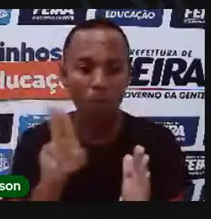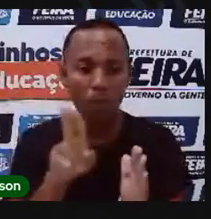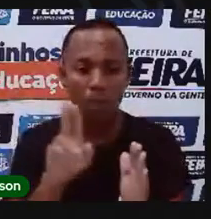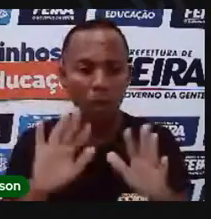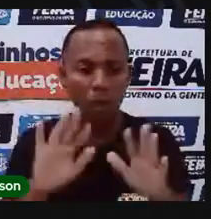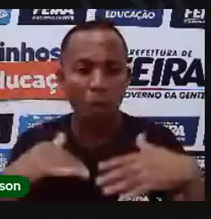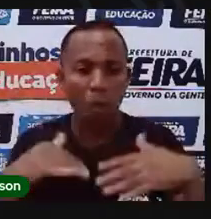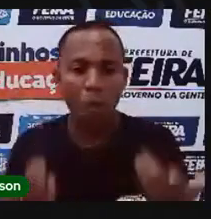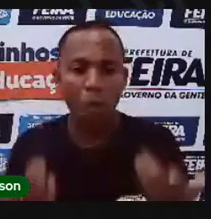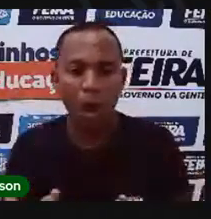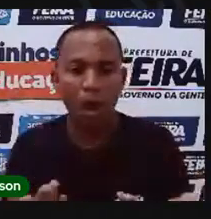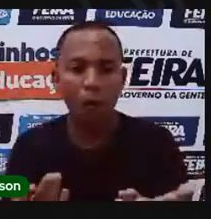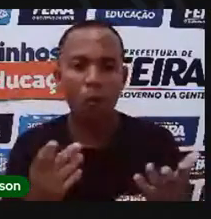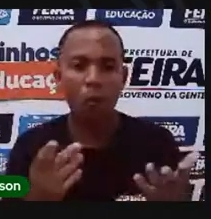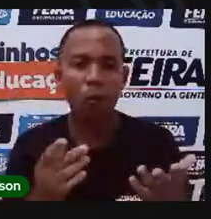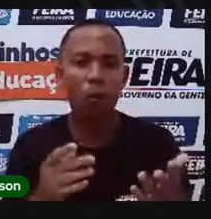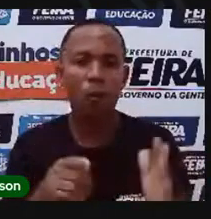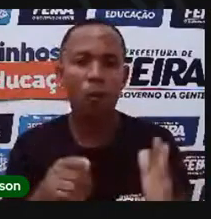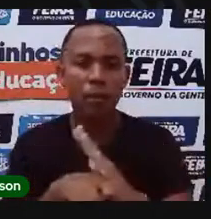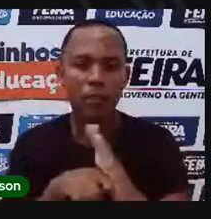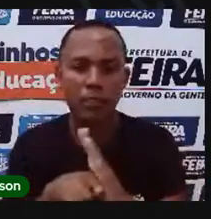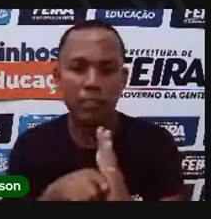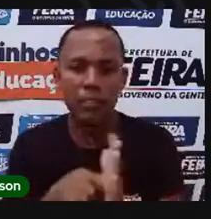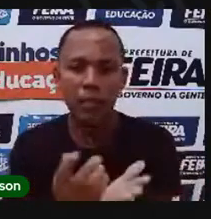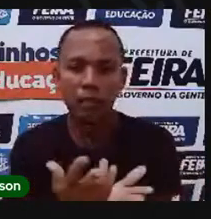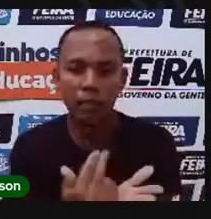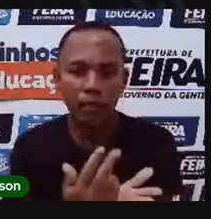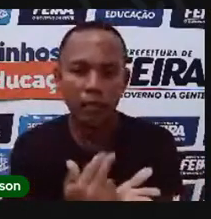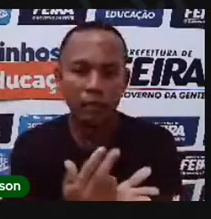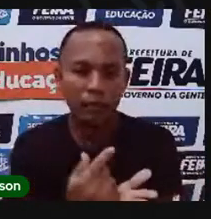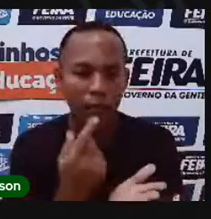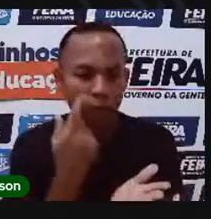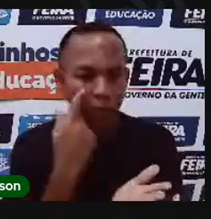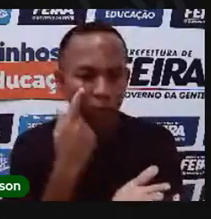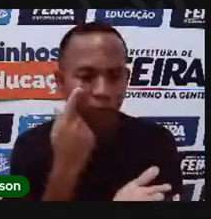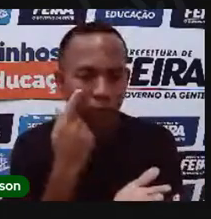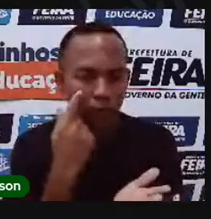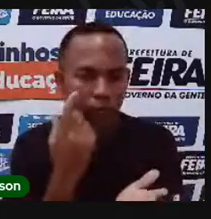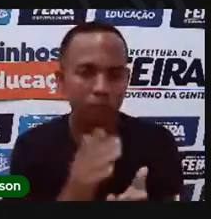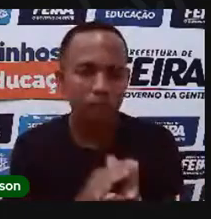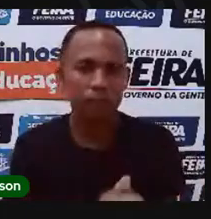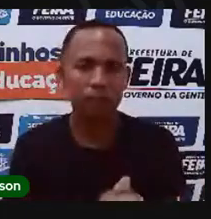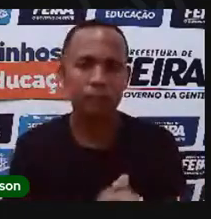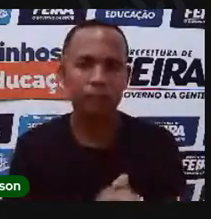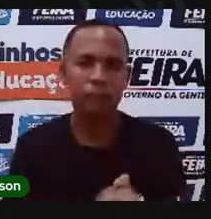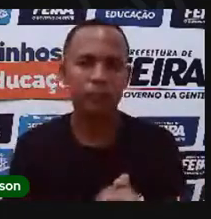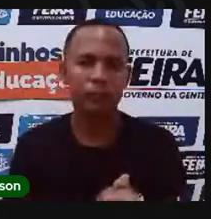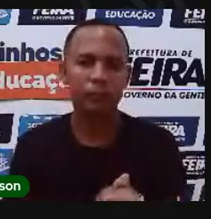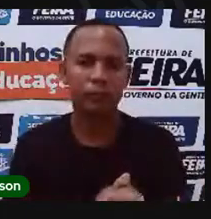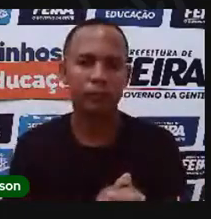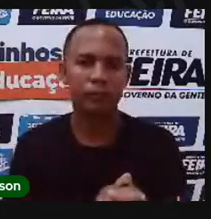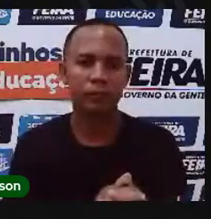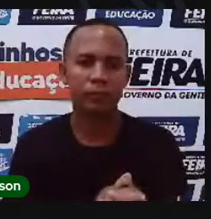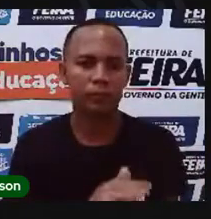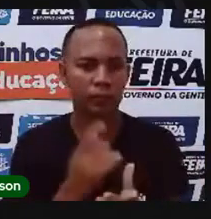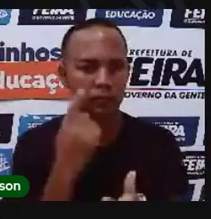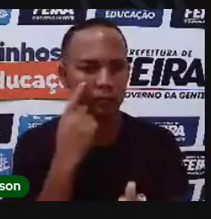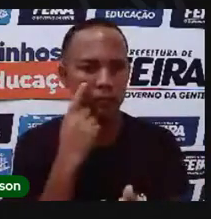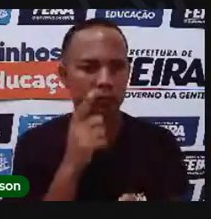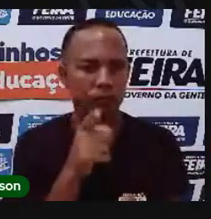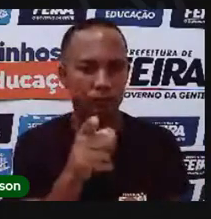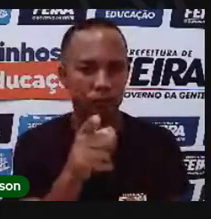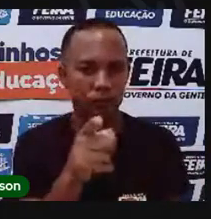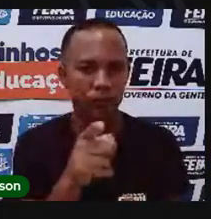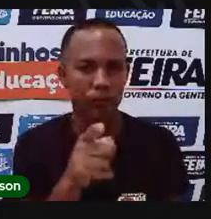existem variações dessa arte? Tá? Fica a dúvida aí para vocês. Bom, eu vou utilizar ou